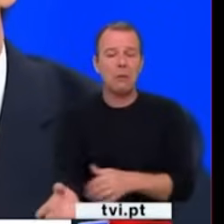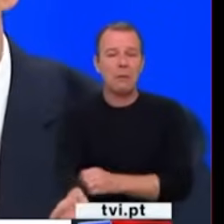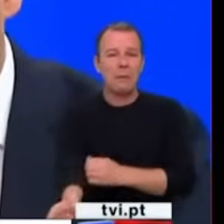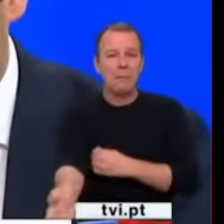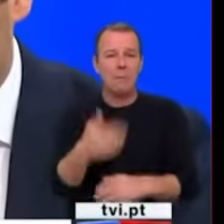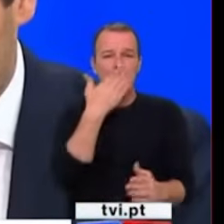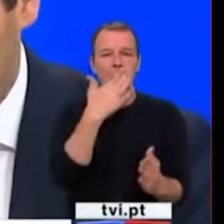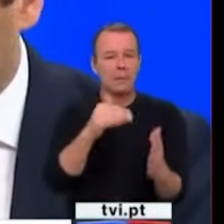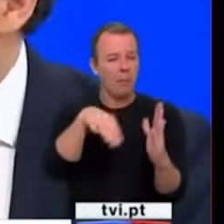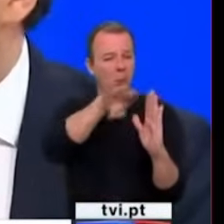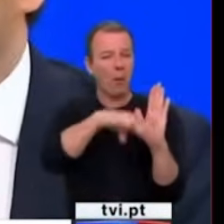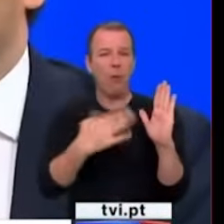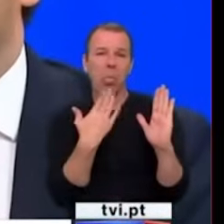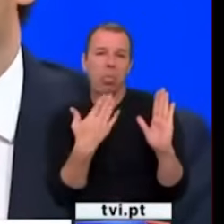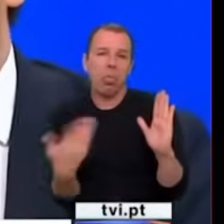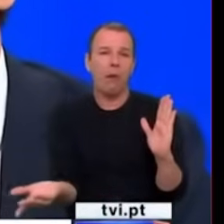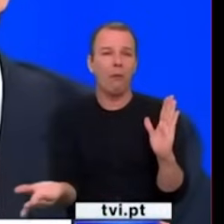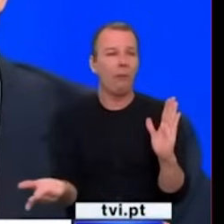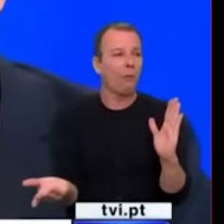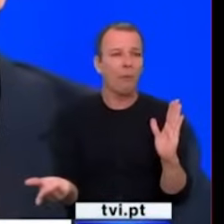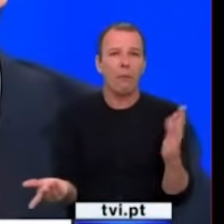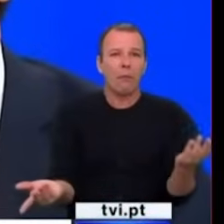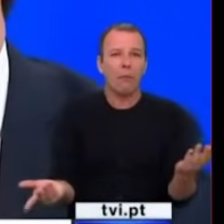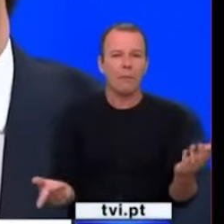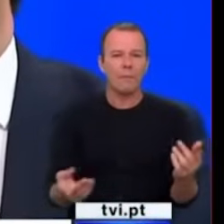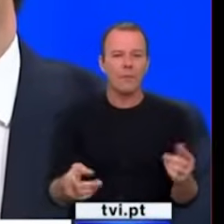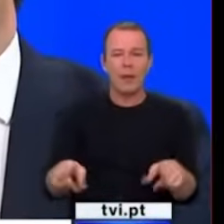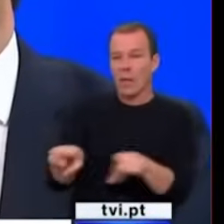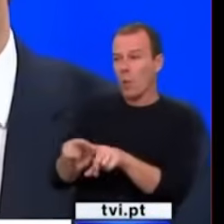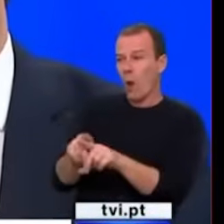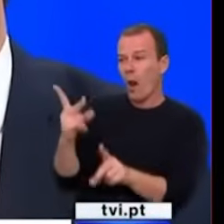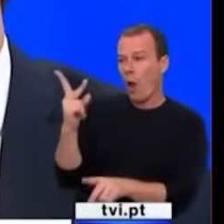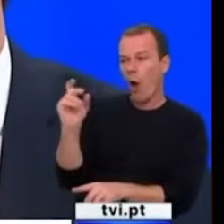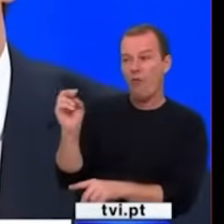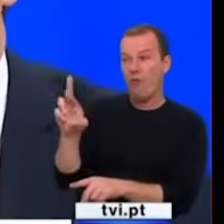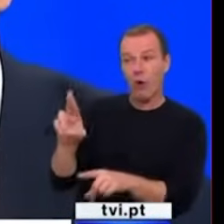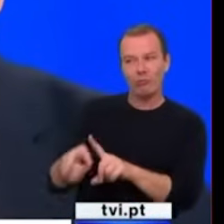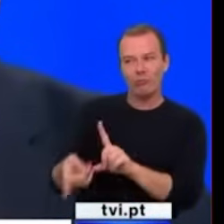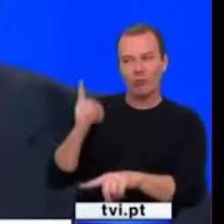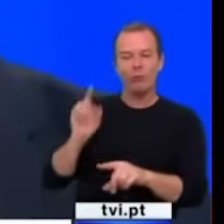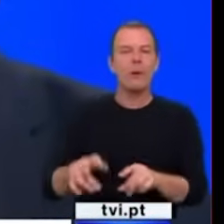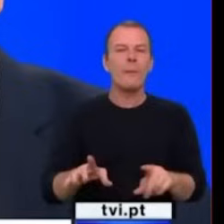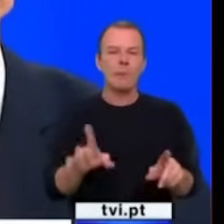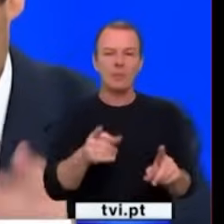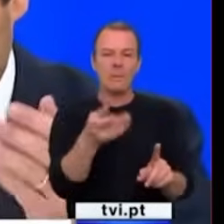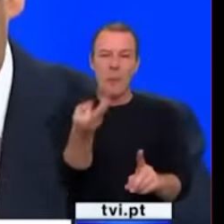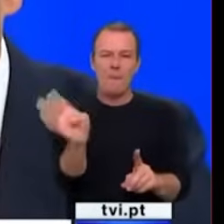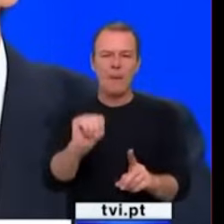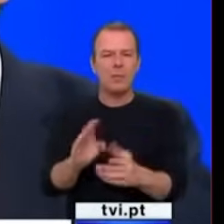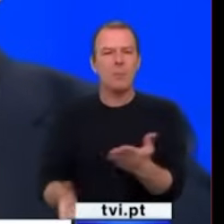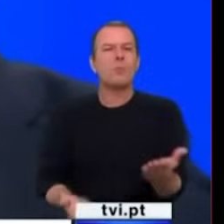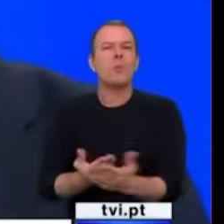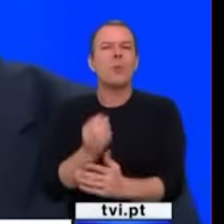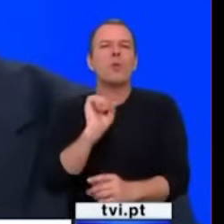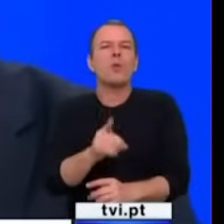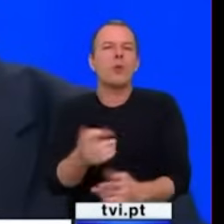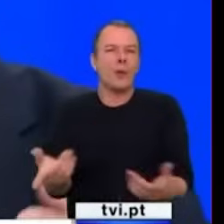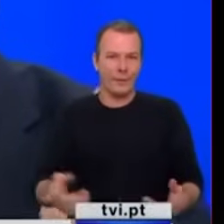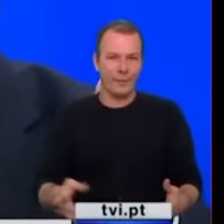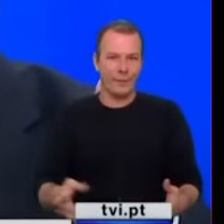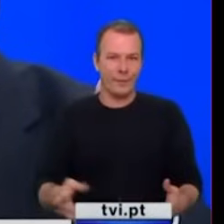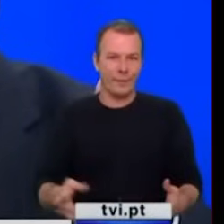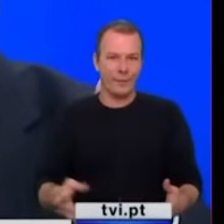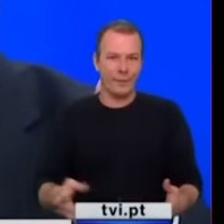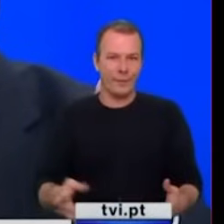geralmente é assim que gostava que as pessoas eu gostava que as pessoas em casa soubessem o que que o PS prop para tem falsas respost para justiça e para